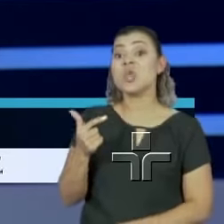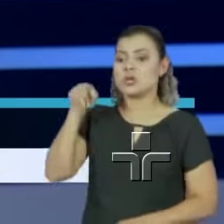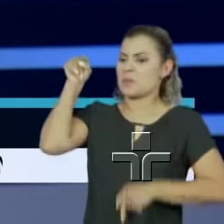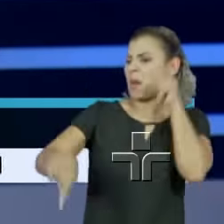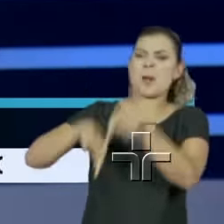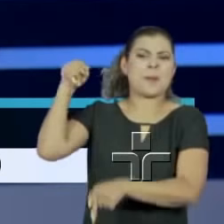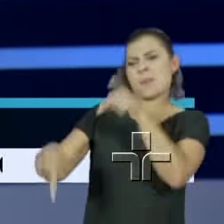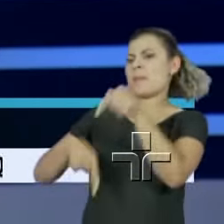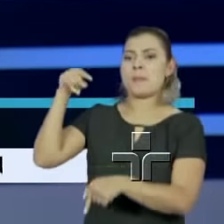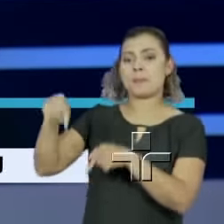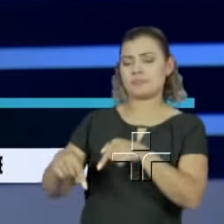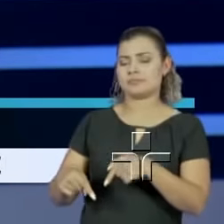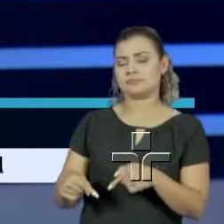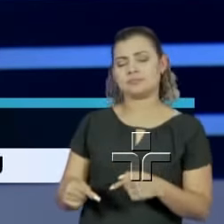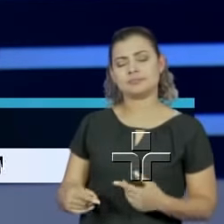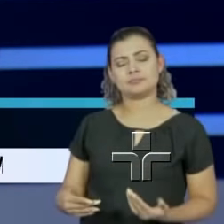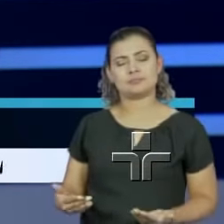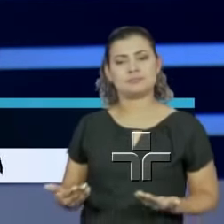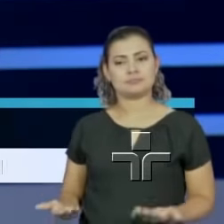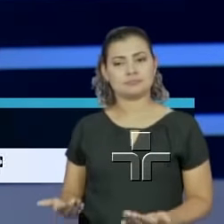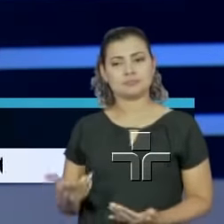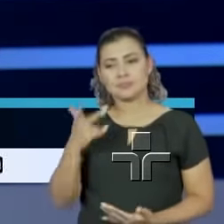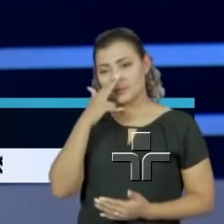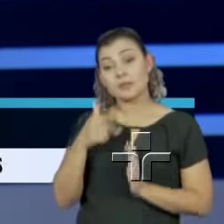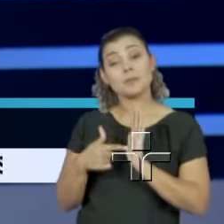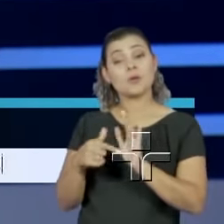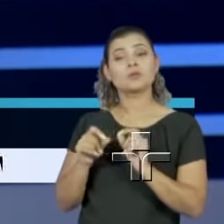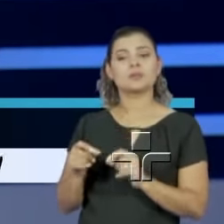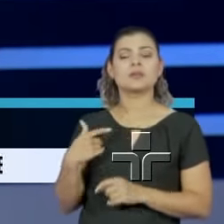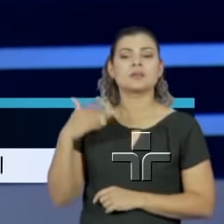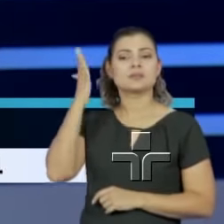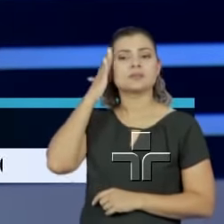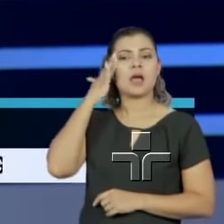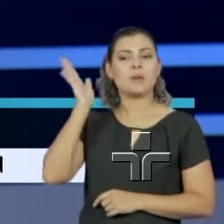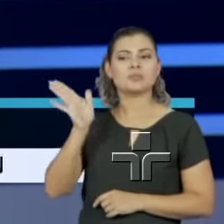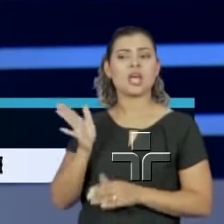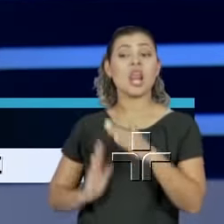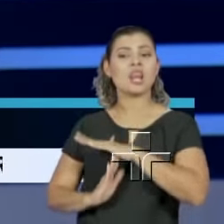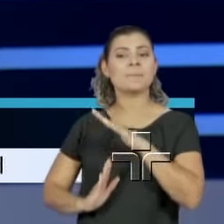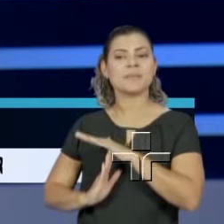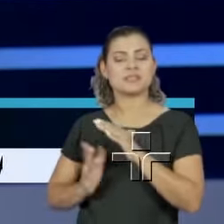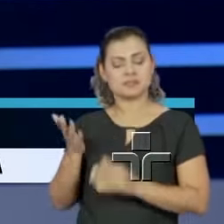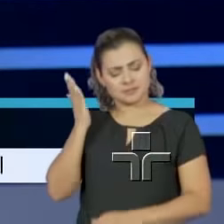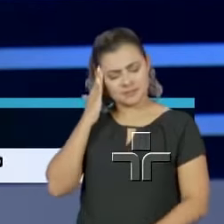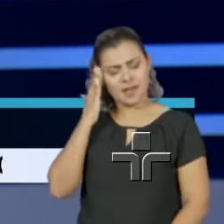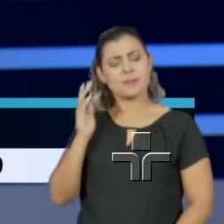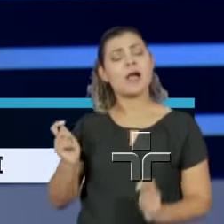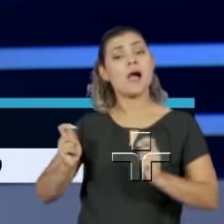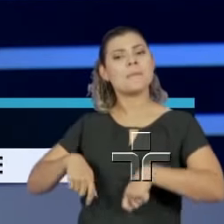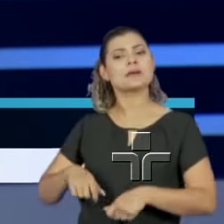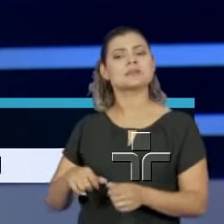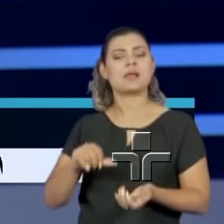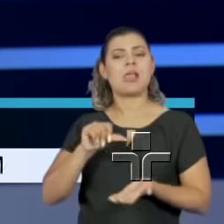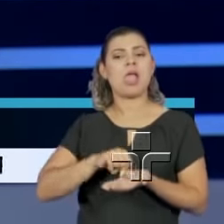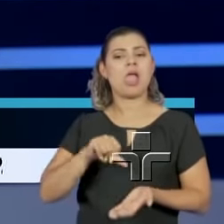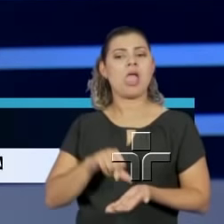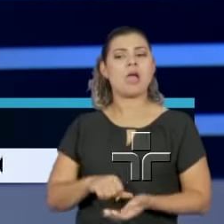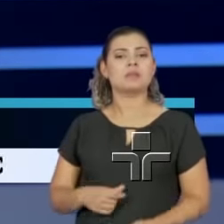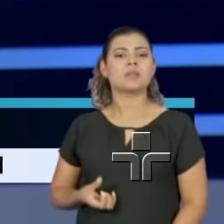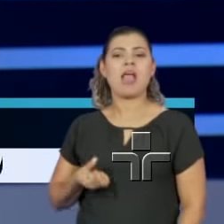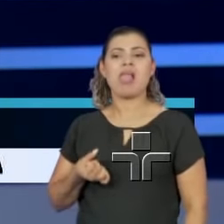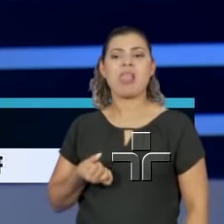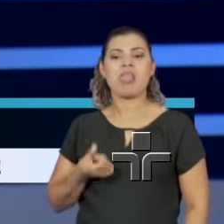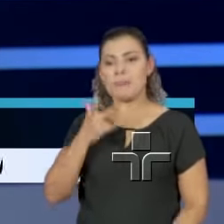somente. Então, isso diz do que ele sabe, do seu limite e da capacidade de reação que o